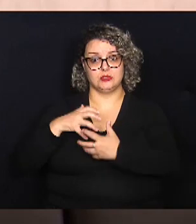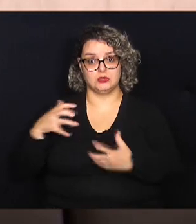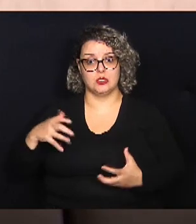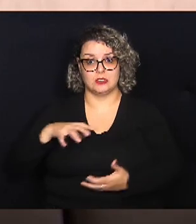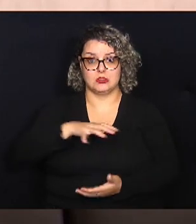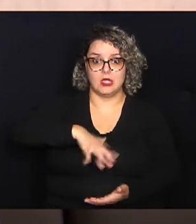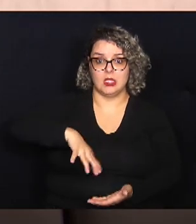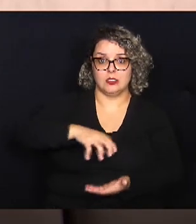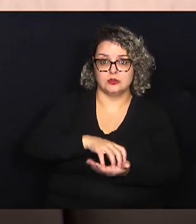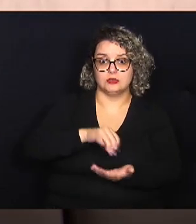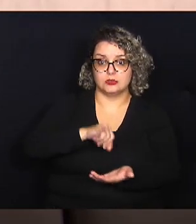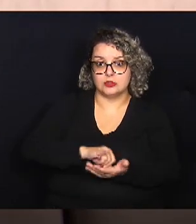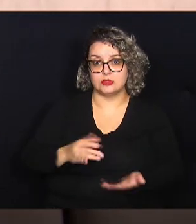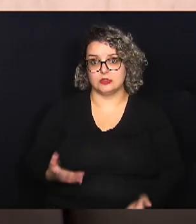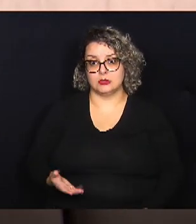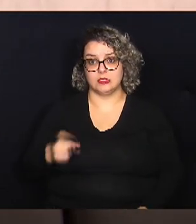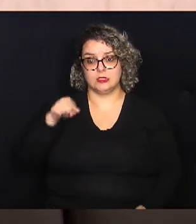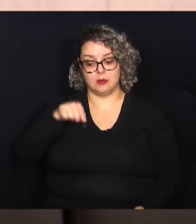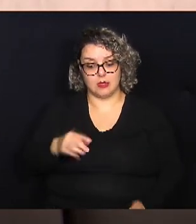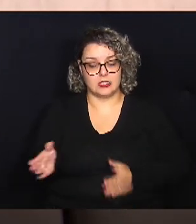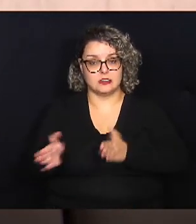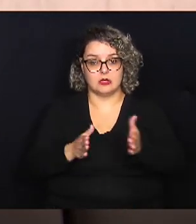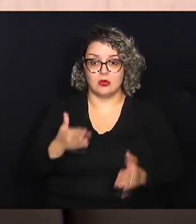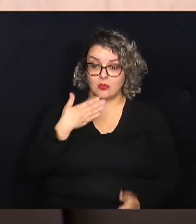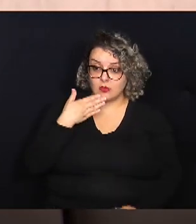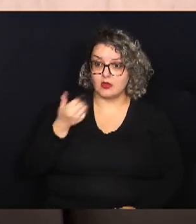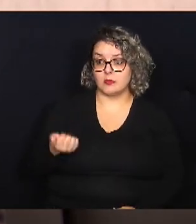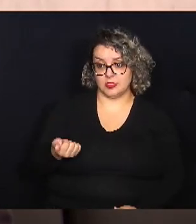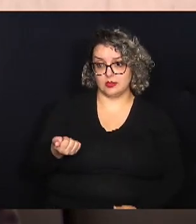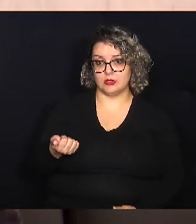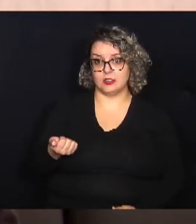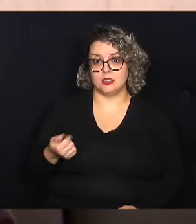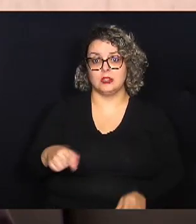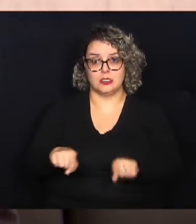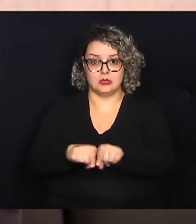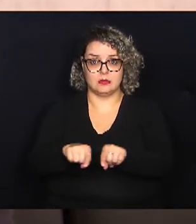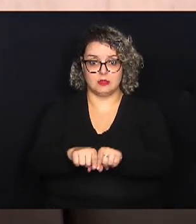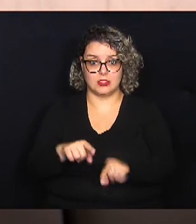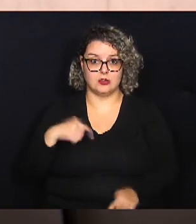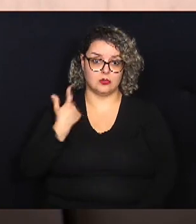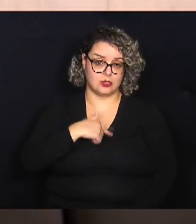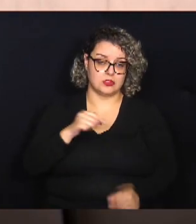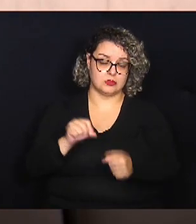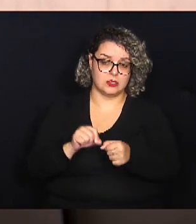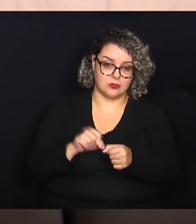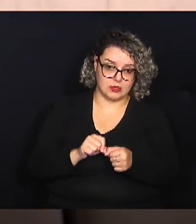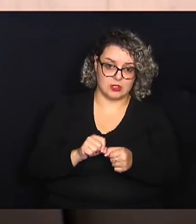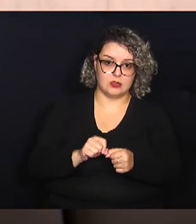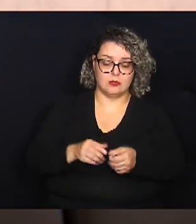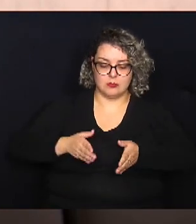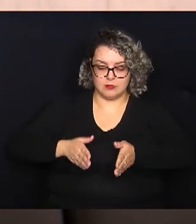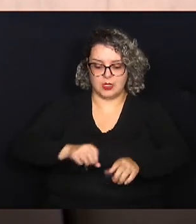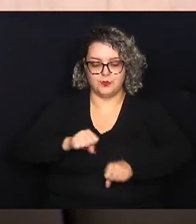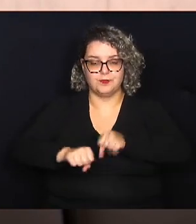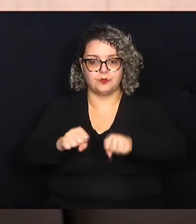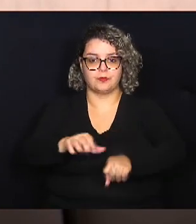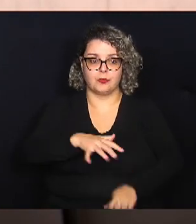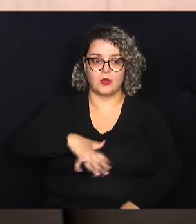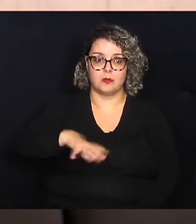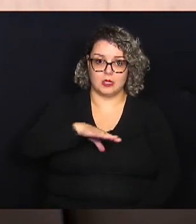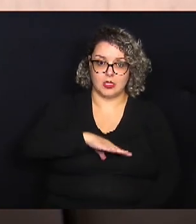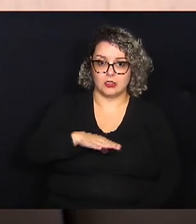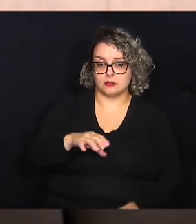central, então essa acessibilidade vai melhorar muito. Fora isso, né, nós vamos trazer uma ciclofaixa para a região central, acho que isso é